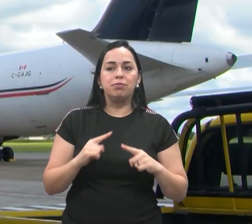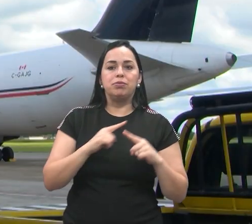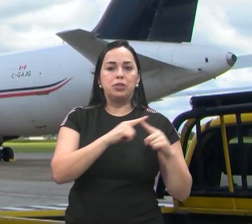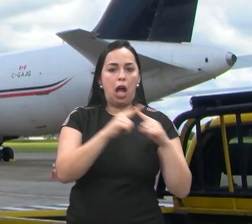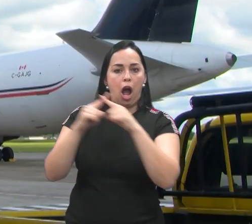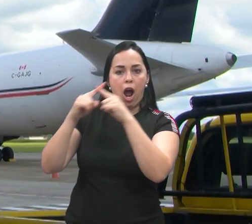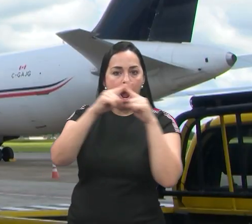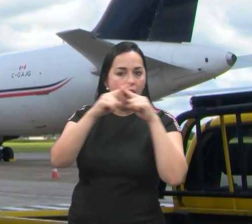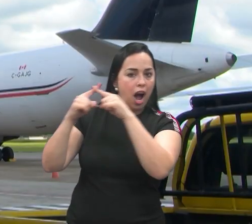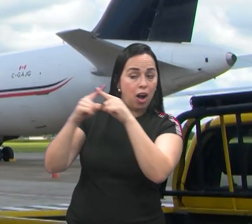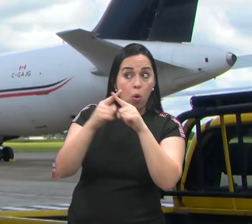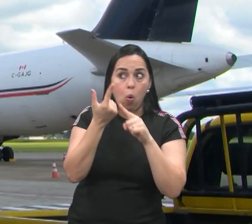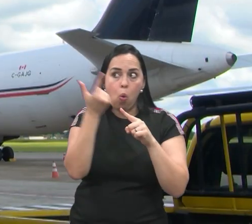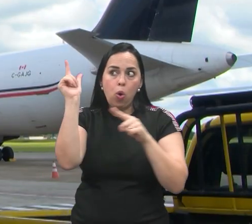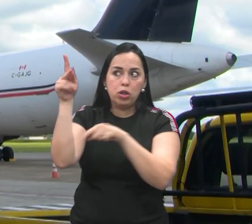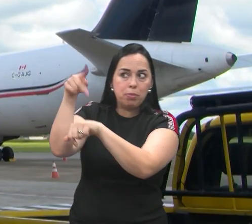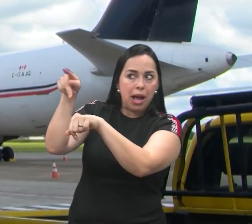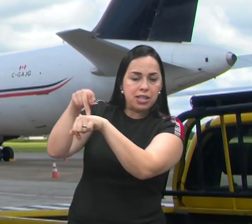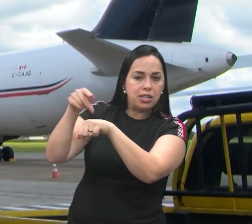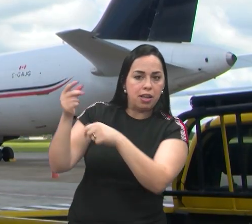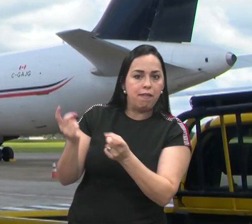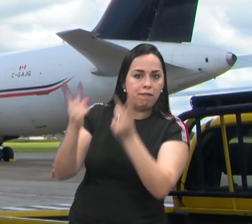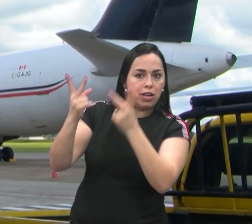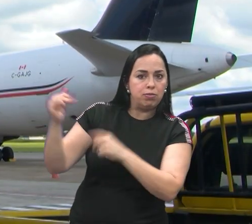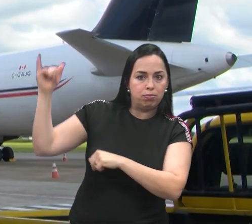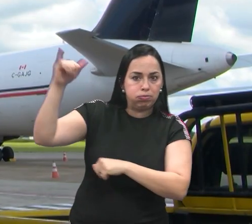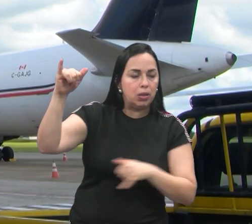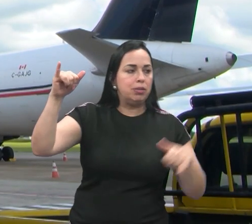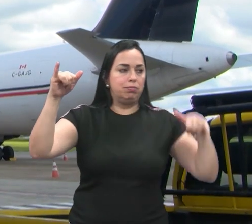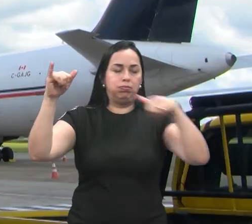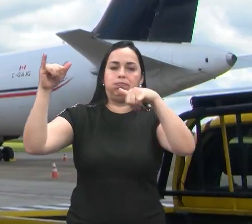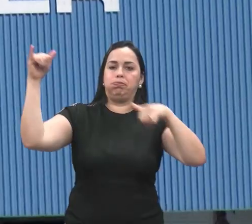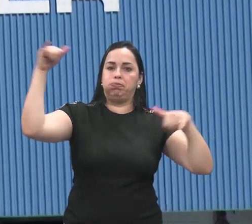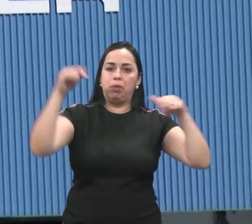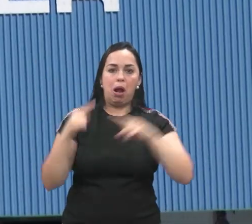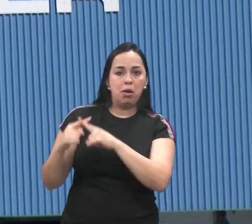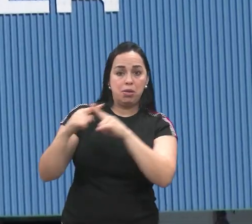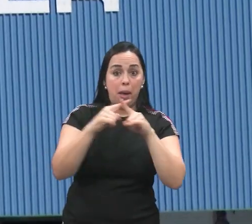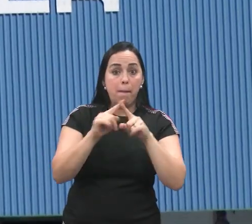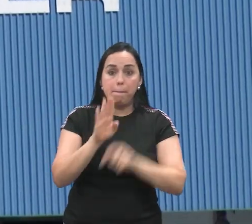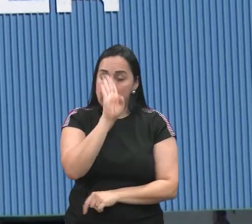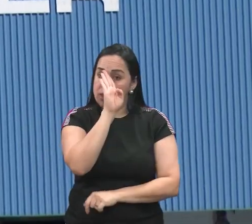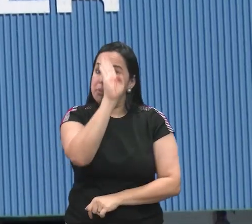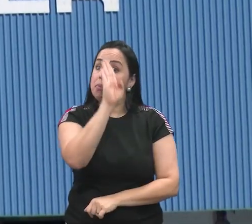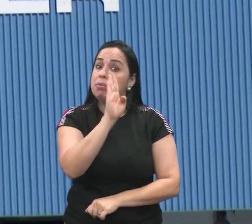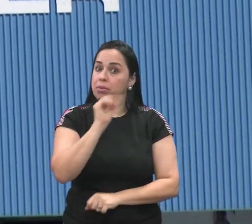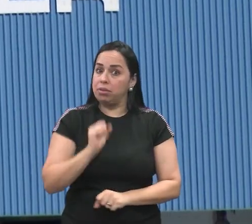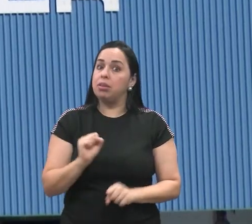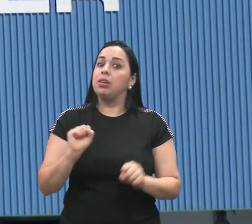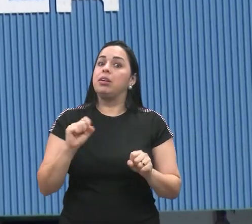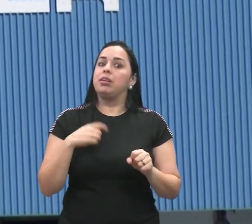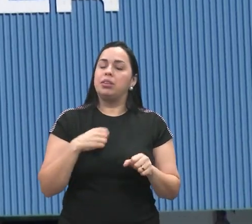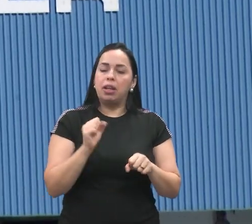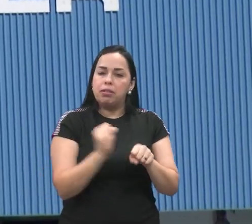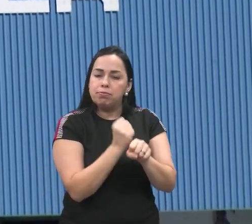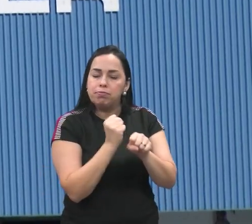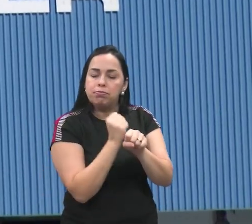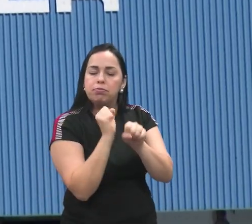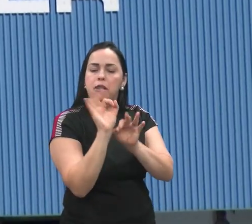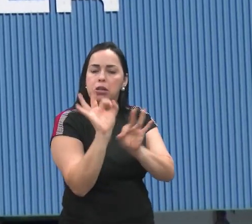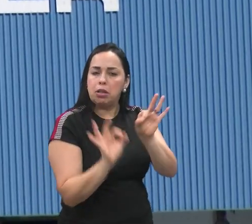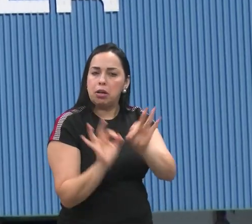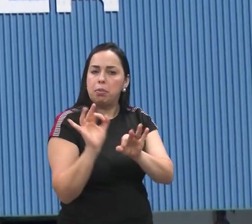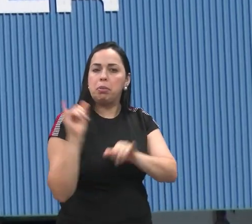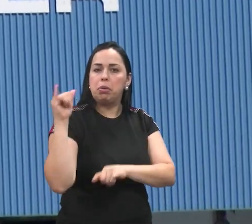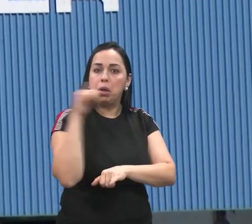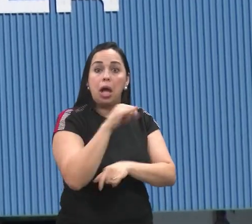da competitividade do país com outros países do exterior, principalmente com a construção de novos aviões